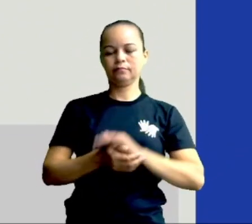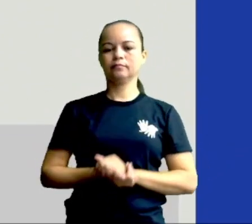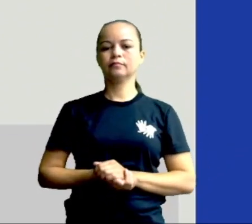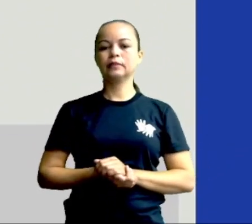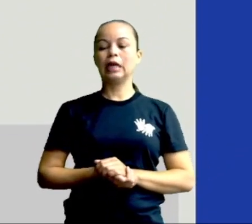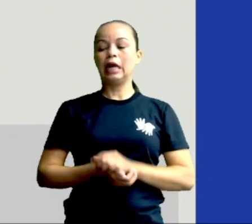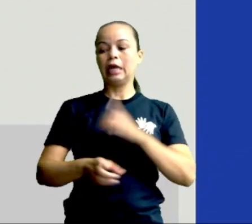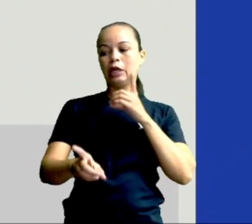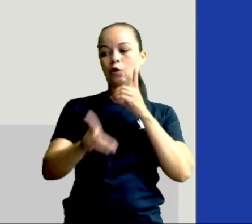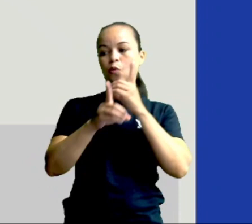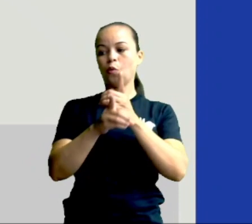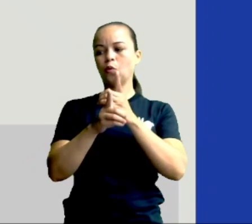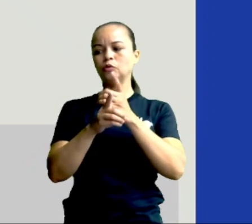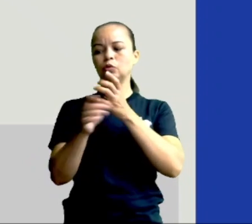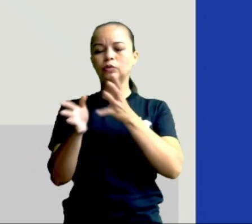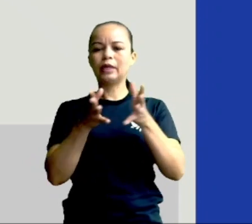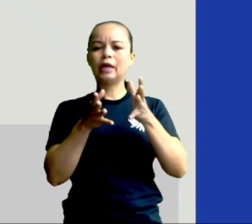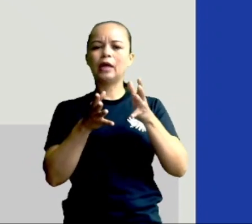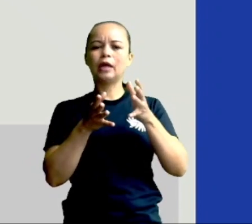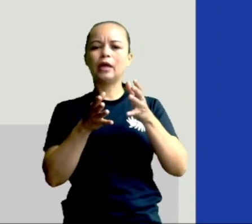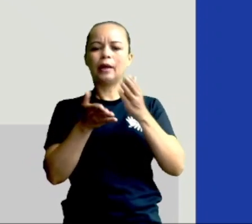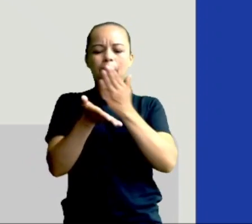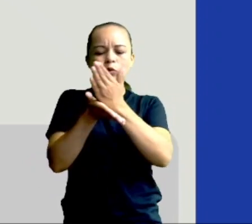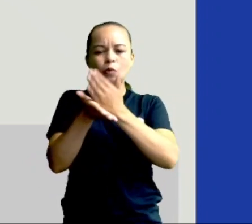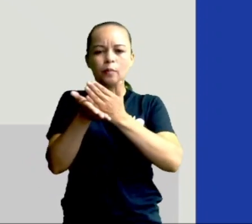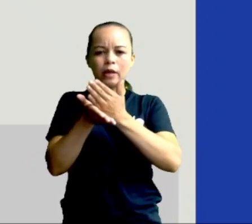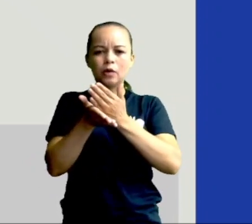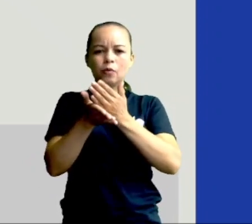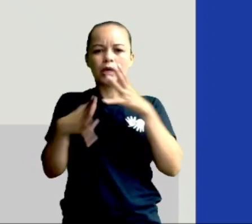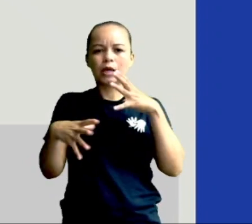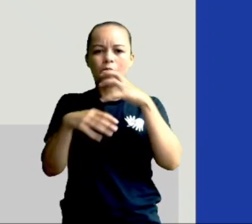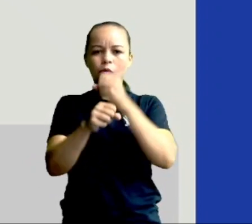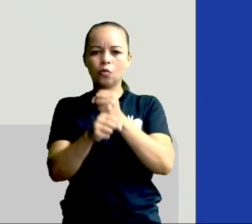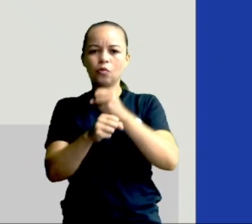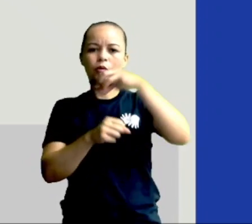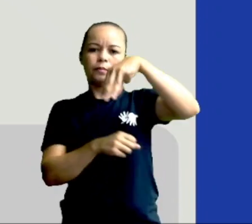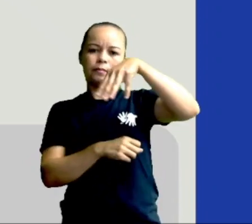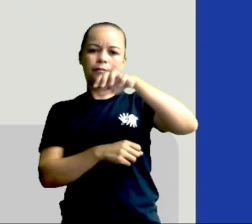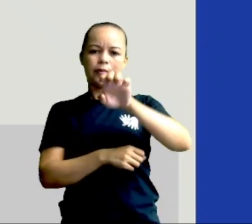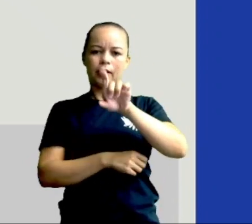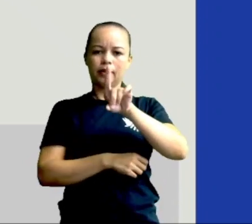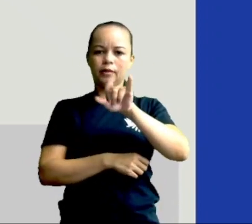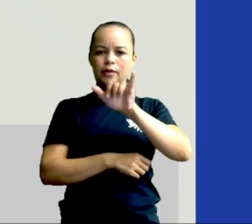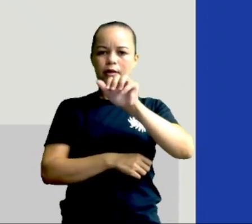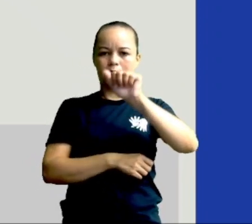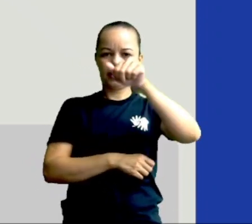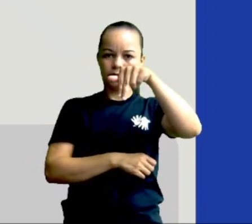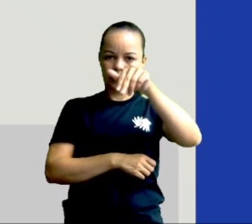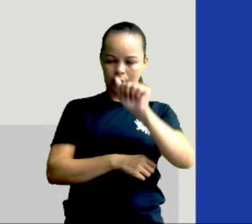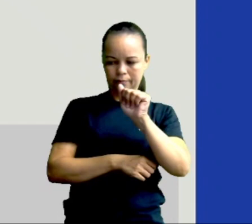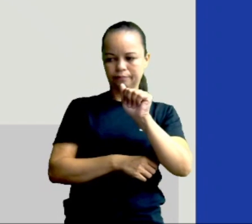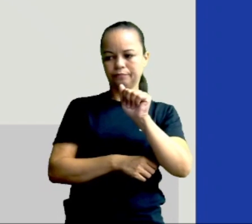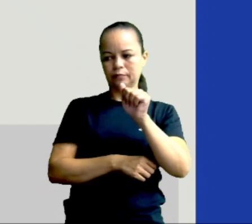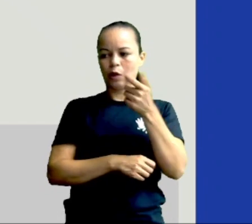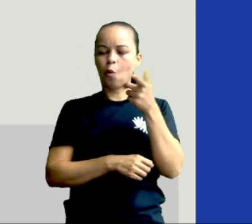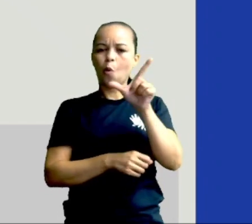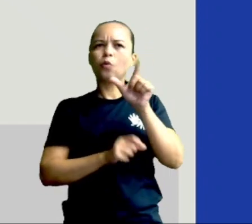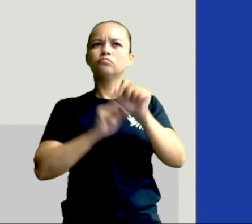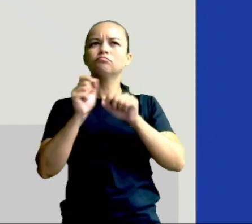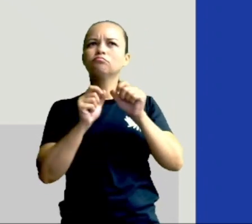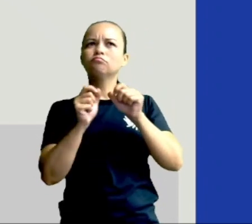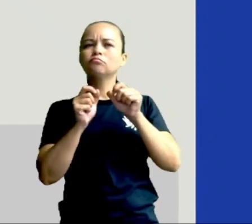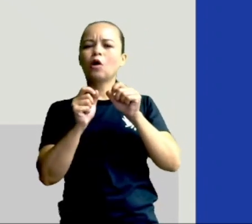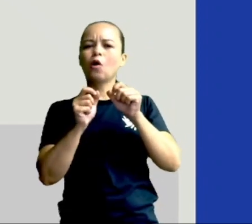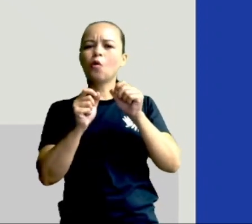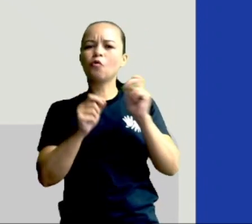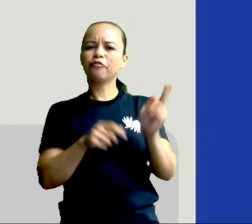do meio e calcule a mediana, né? Outra situação que a gente vai vivenciar também, qual é o valor